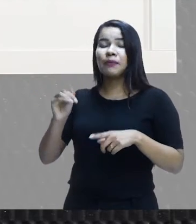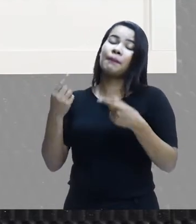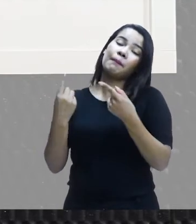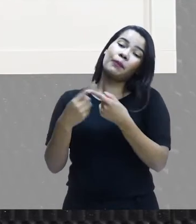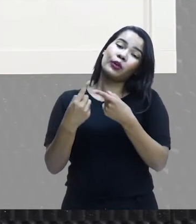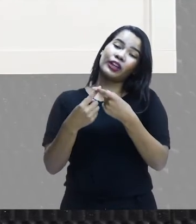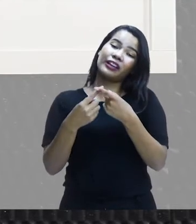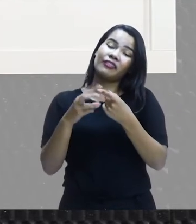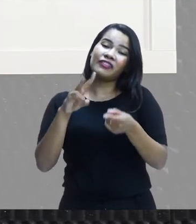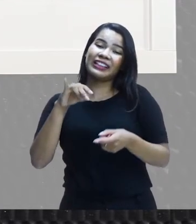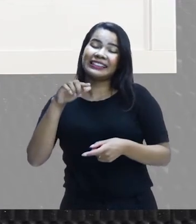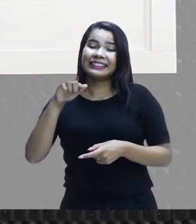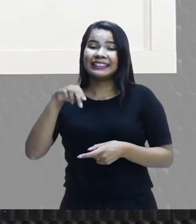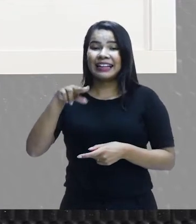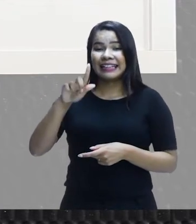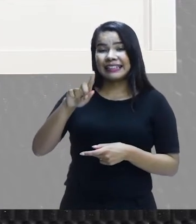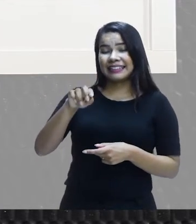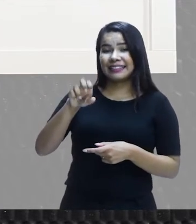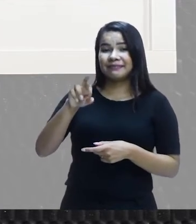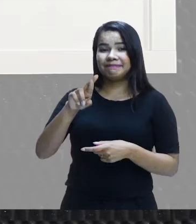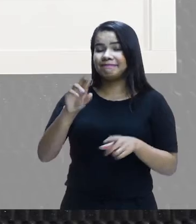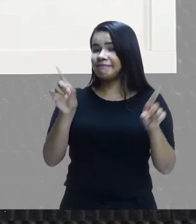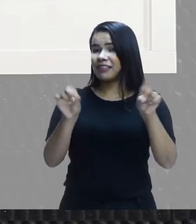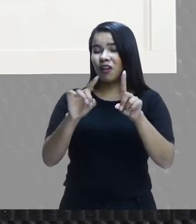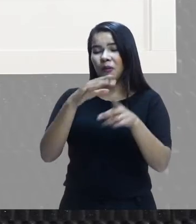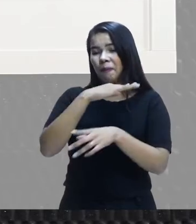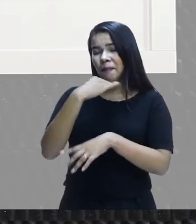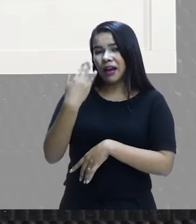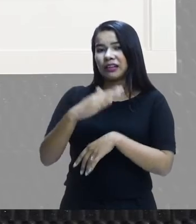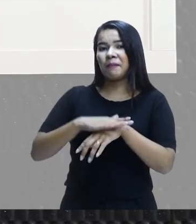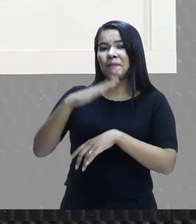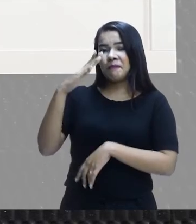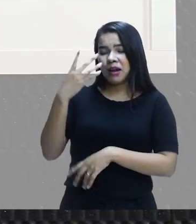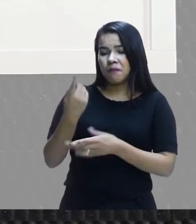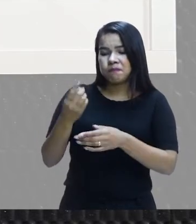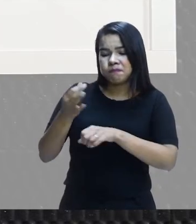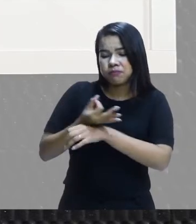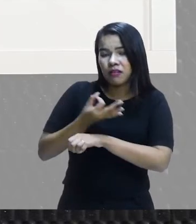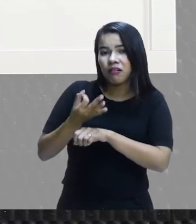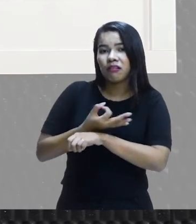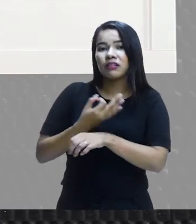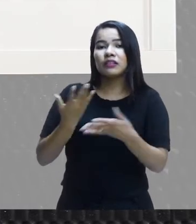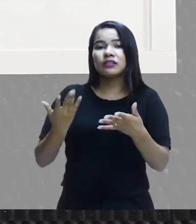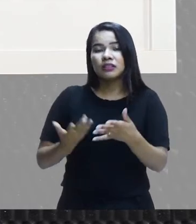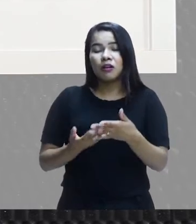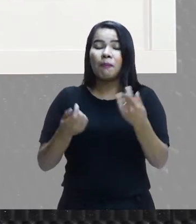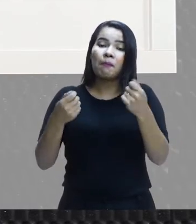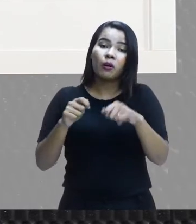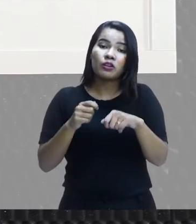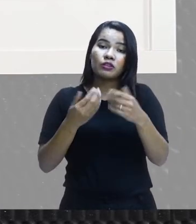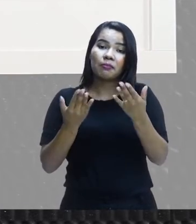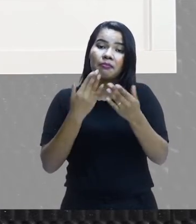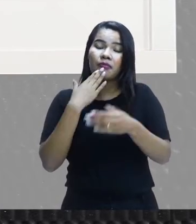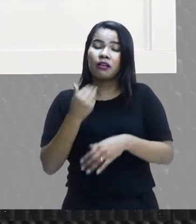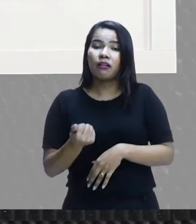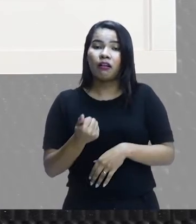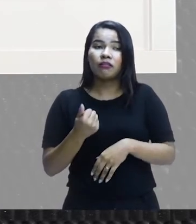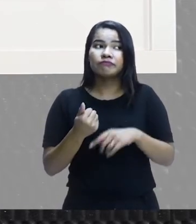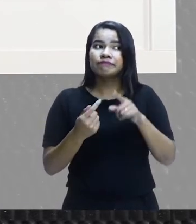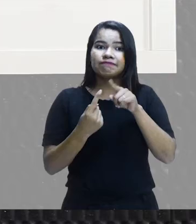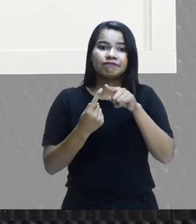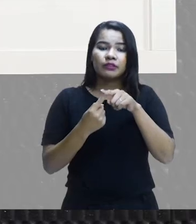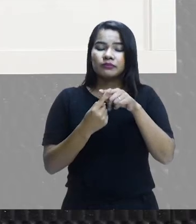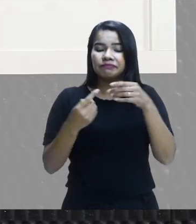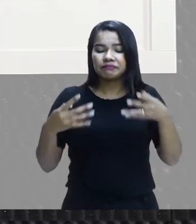ele não mata micro-organismos mais resistentes. Então, no caso, quando você vai comer salada, você corre o risco de pegar uma amebíase. Quando você vai comer